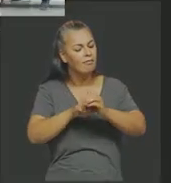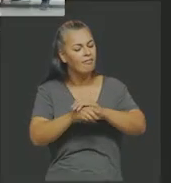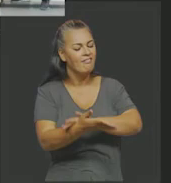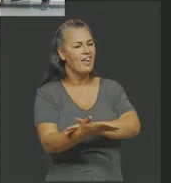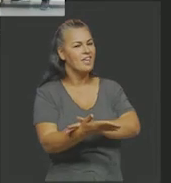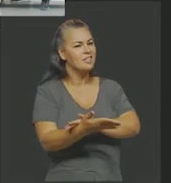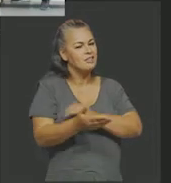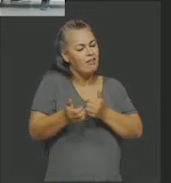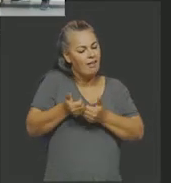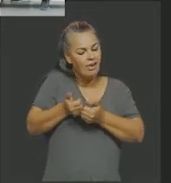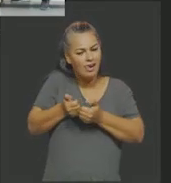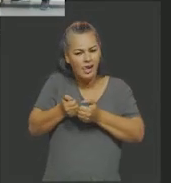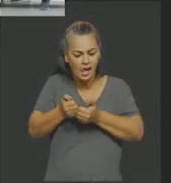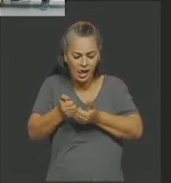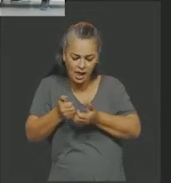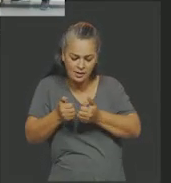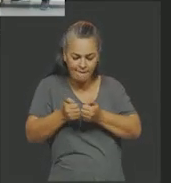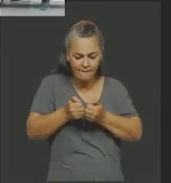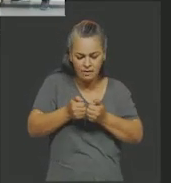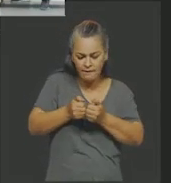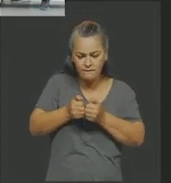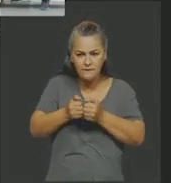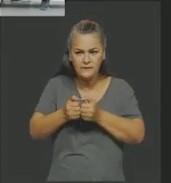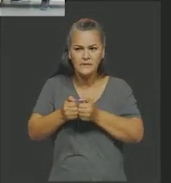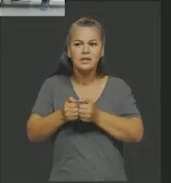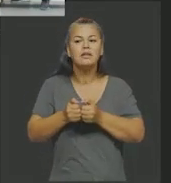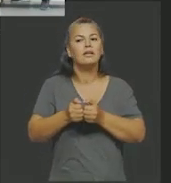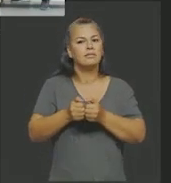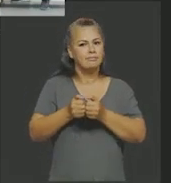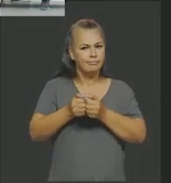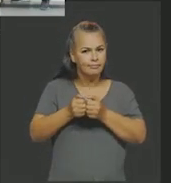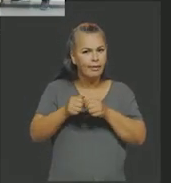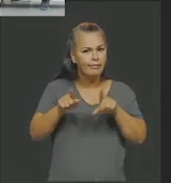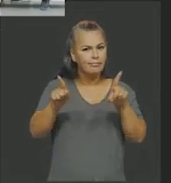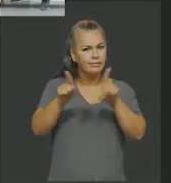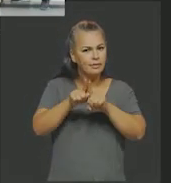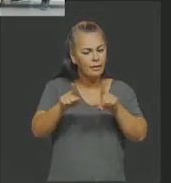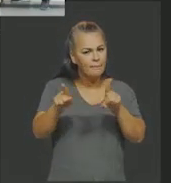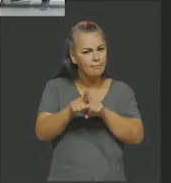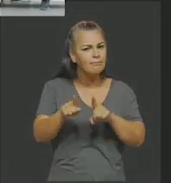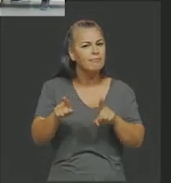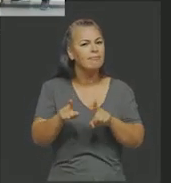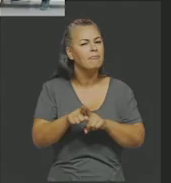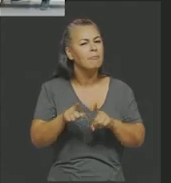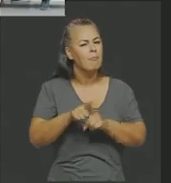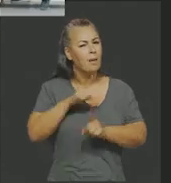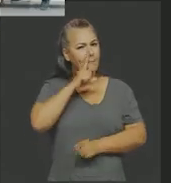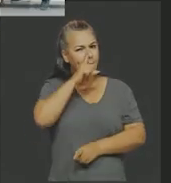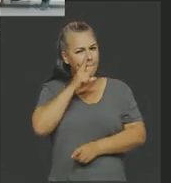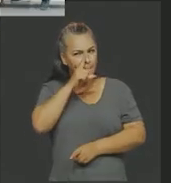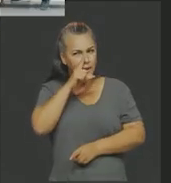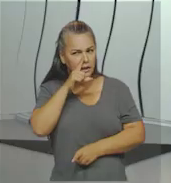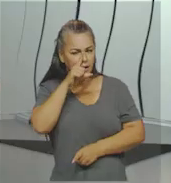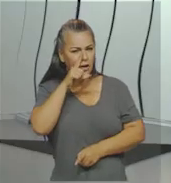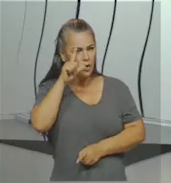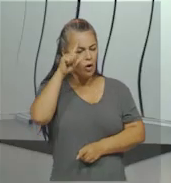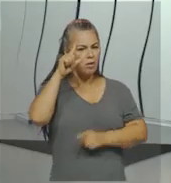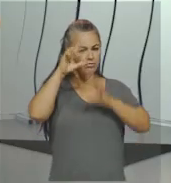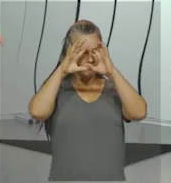joguinhos de computador, que também vão ativar essa área de prazer e esse mecanismo de compensação, ok?